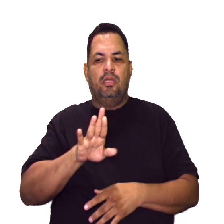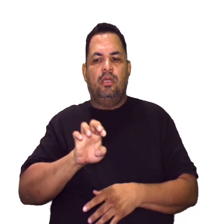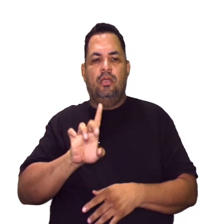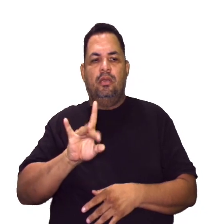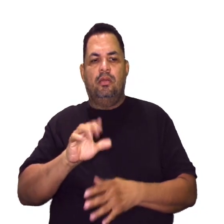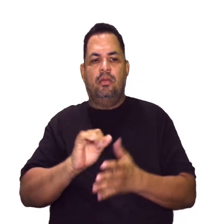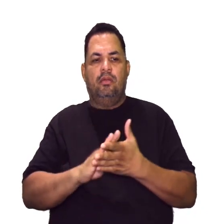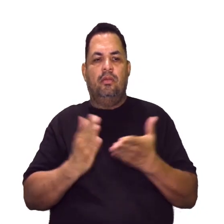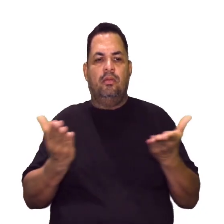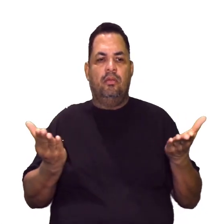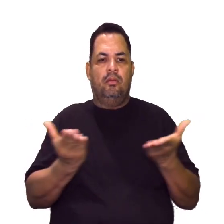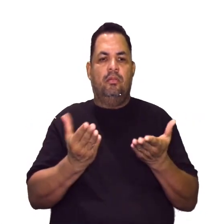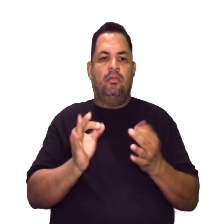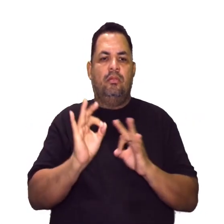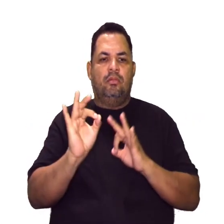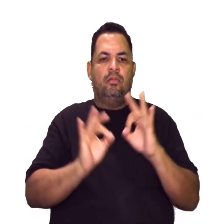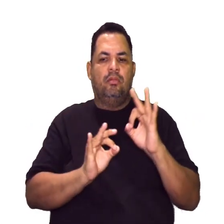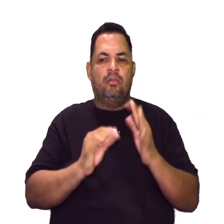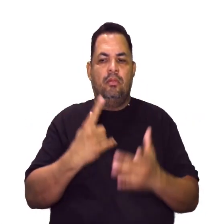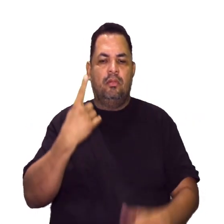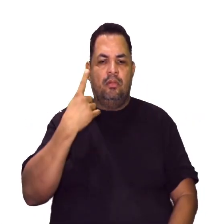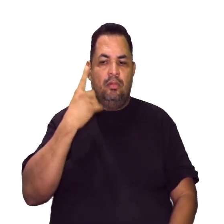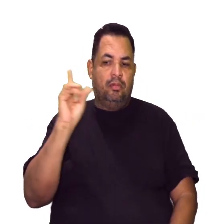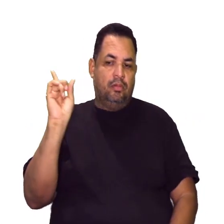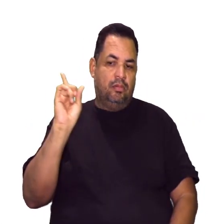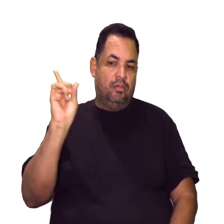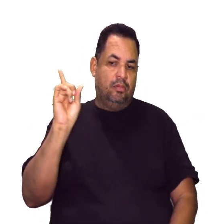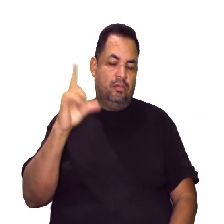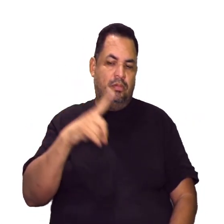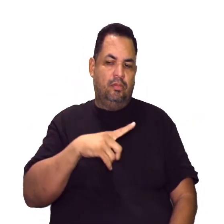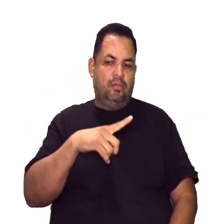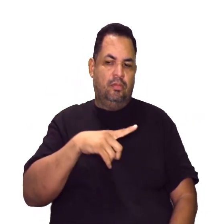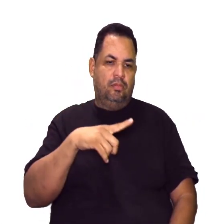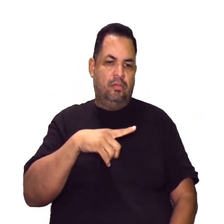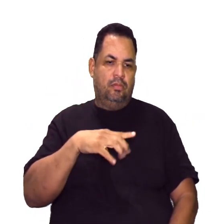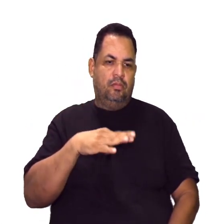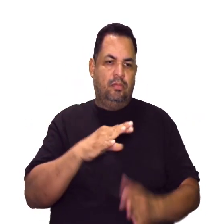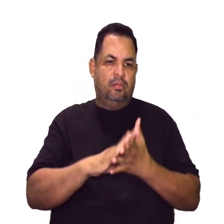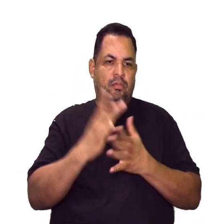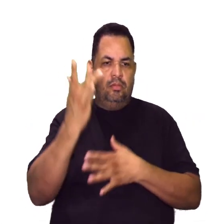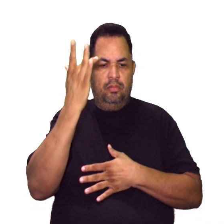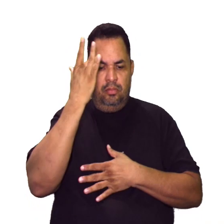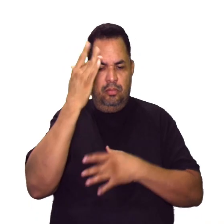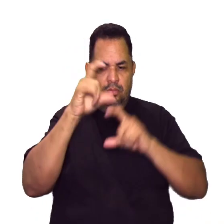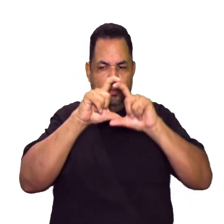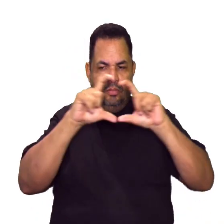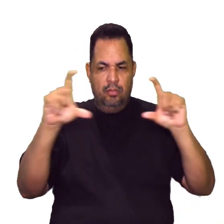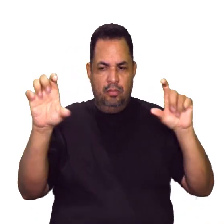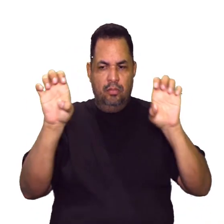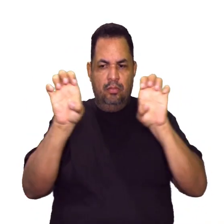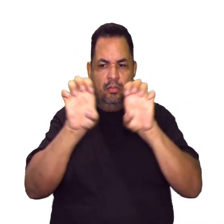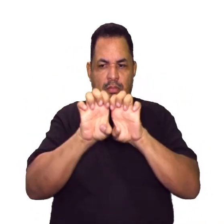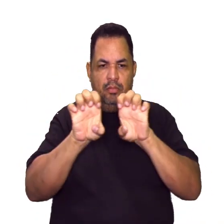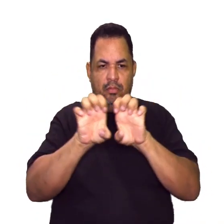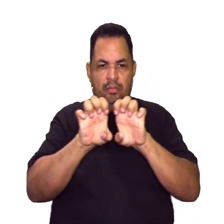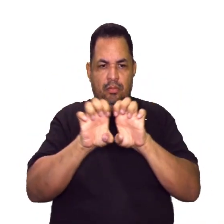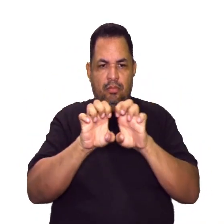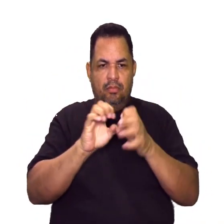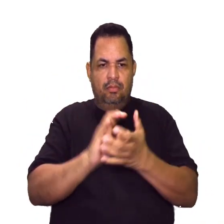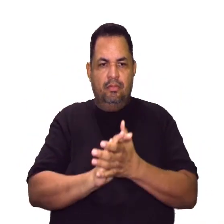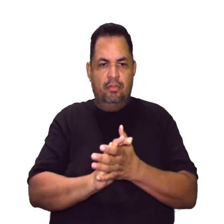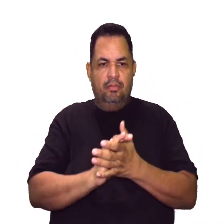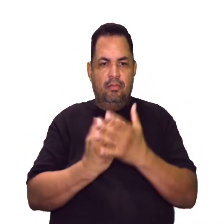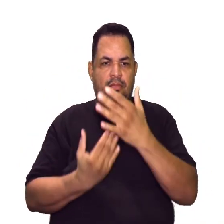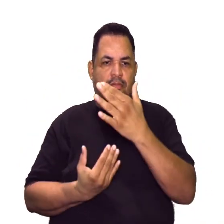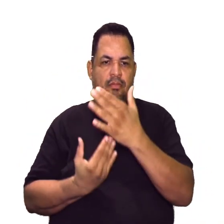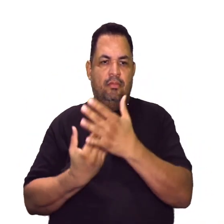E assim sendo, olha só, aqui nós temos a fórmula estrutural do gás metano,